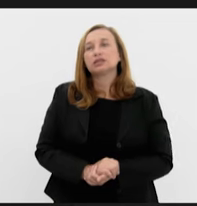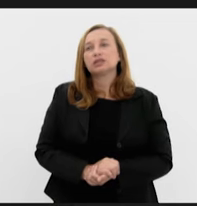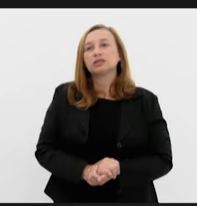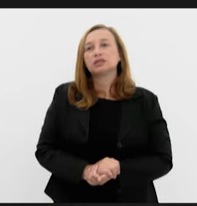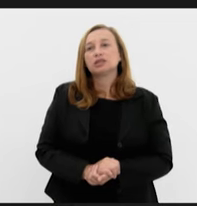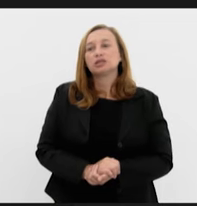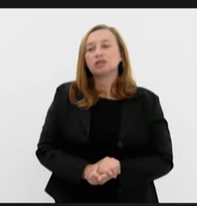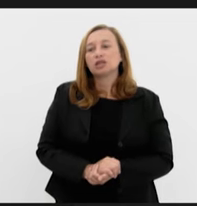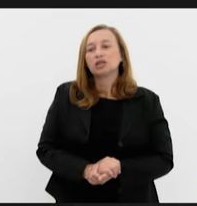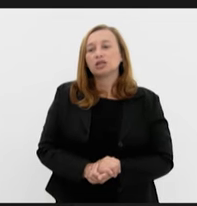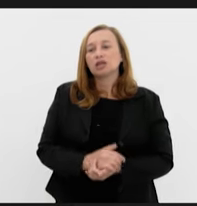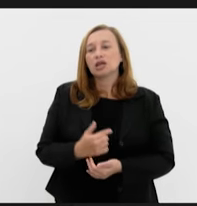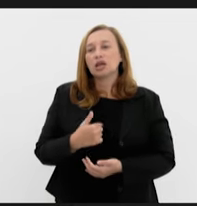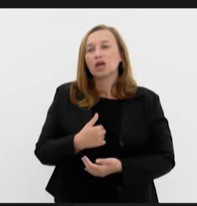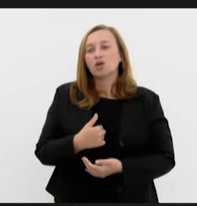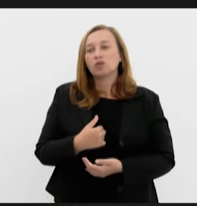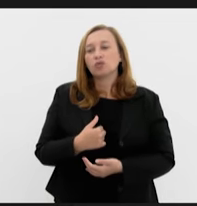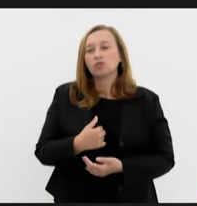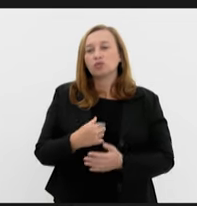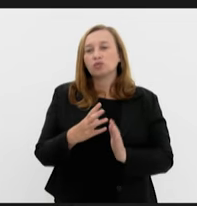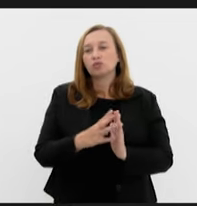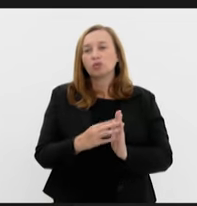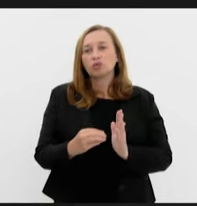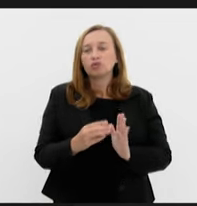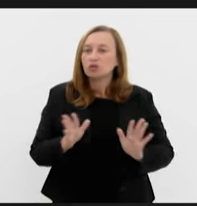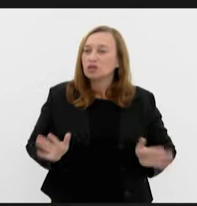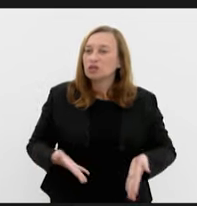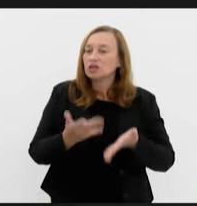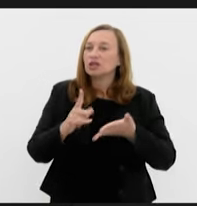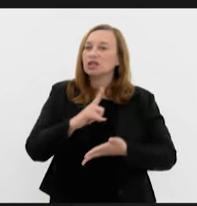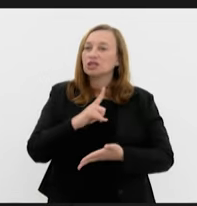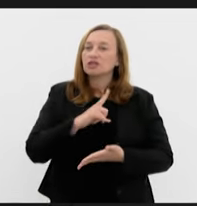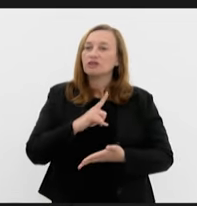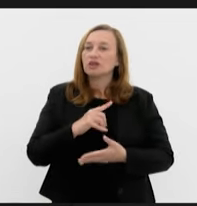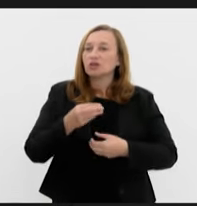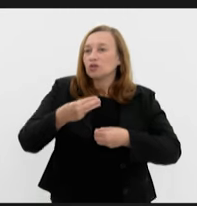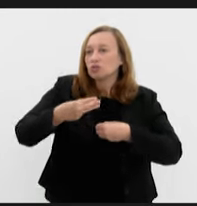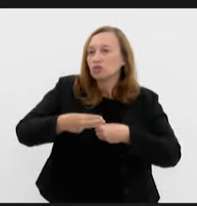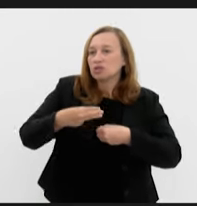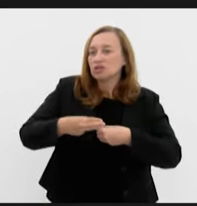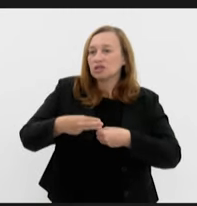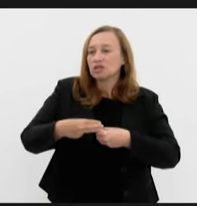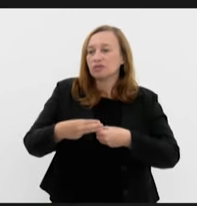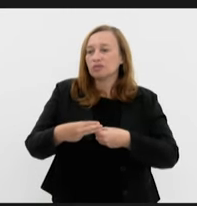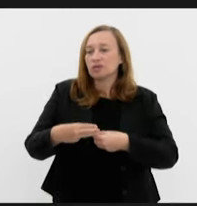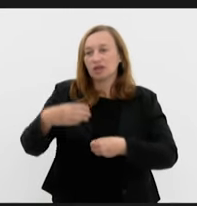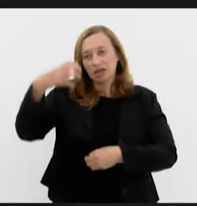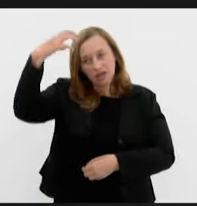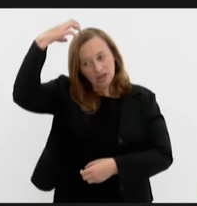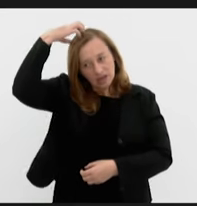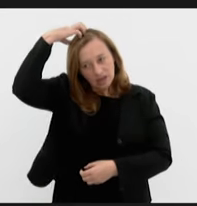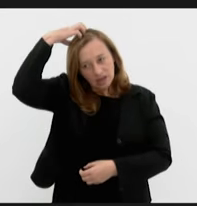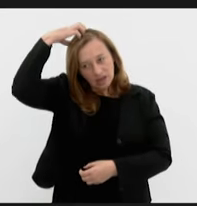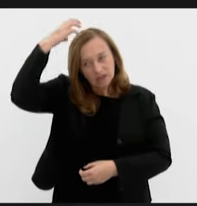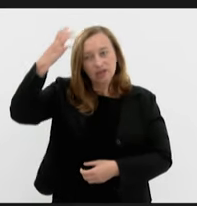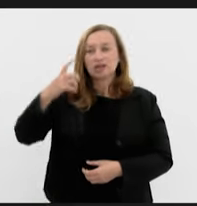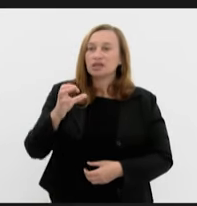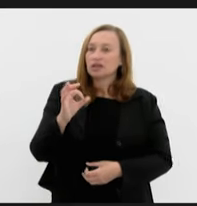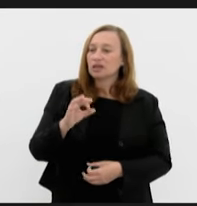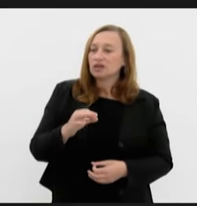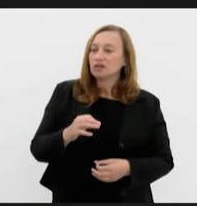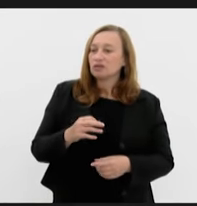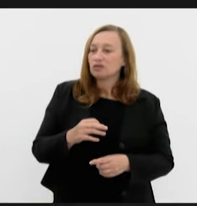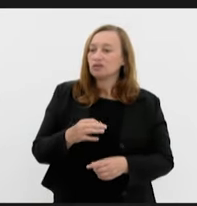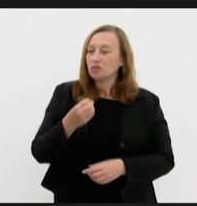espelho de uma iniciativa que tivemos no meu Município aqui em Angra dos Reis que deu muito certo